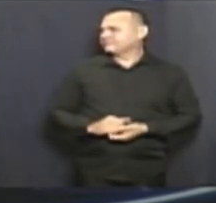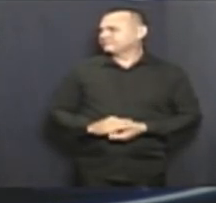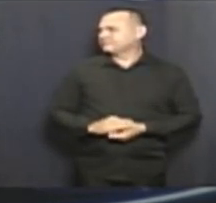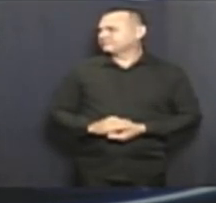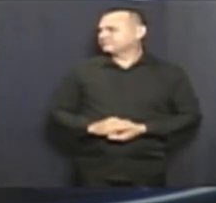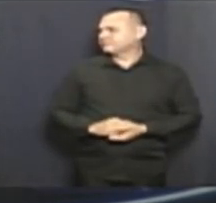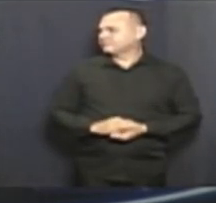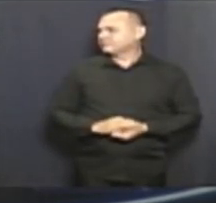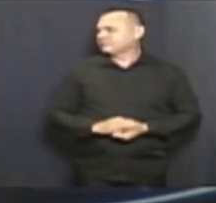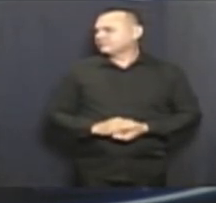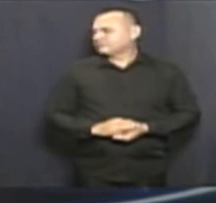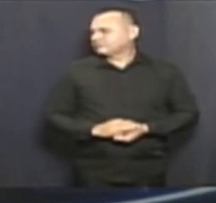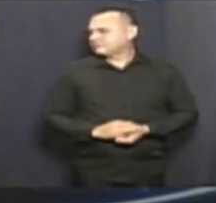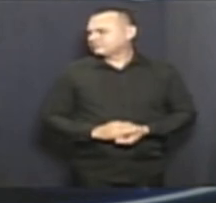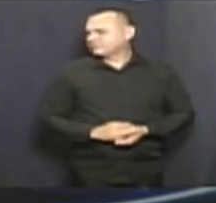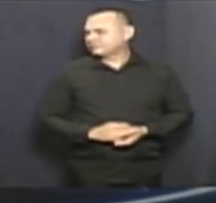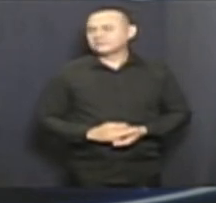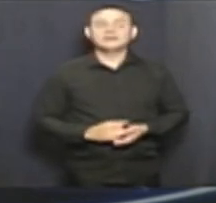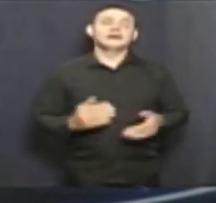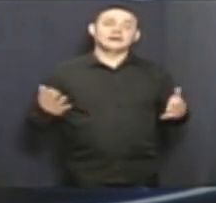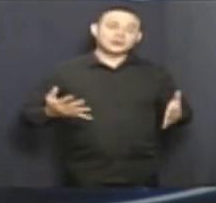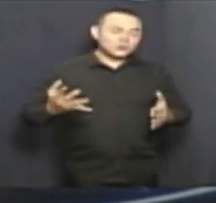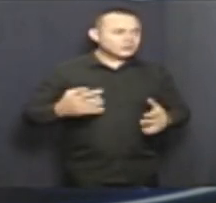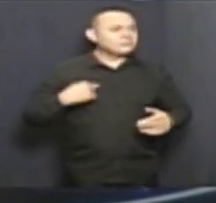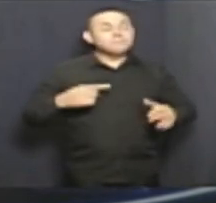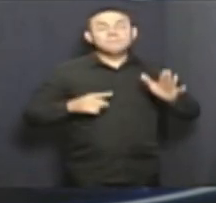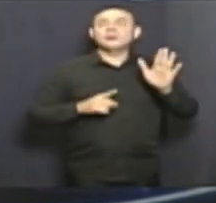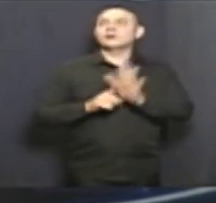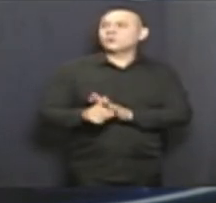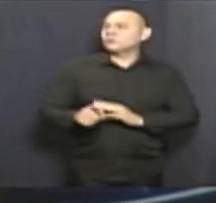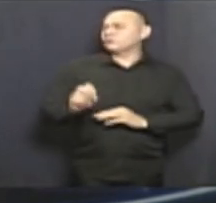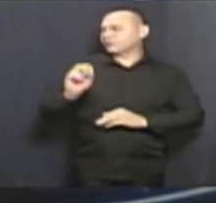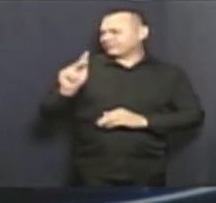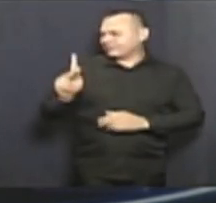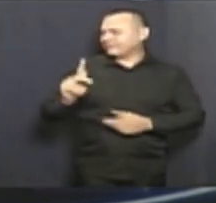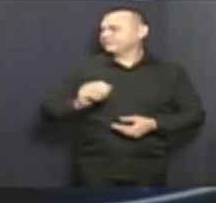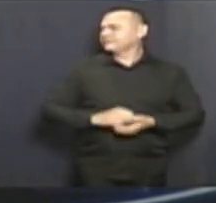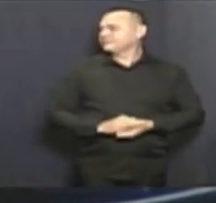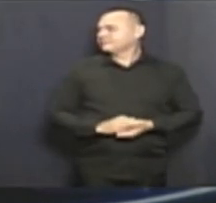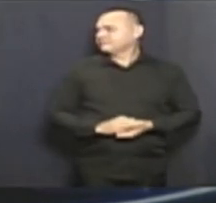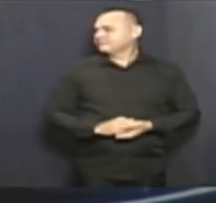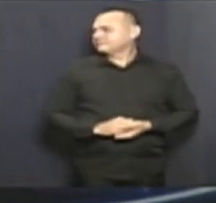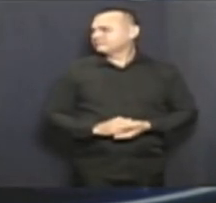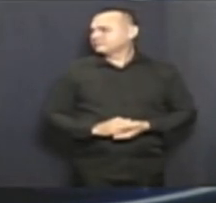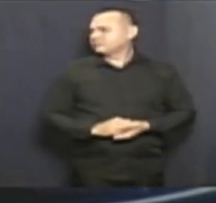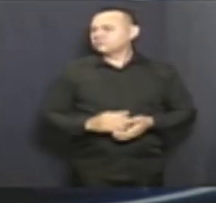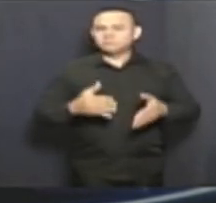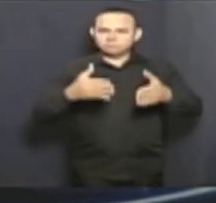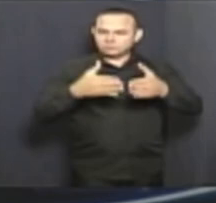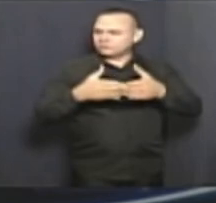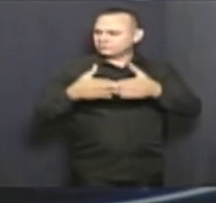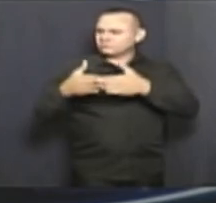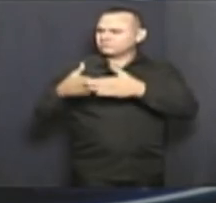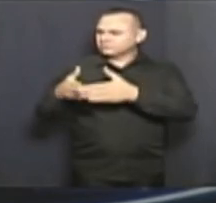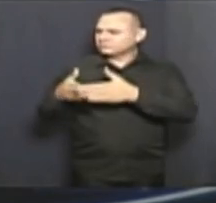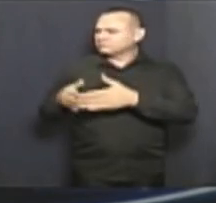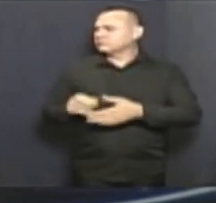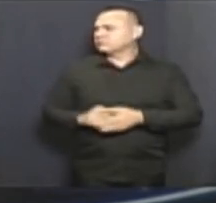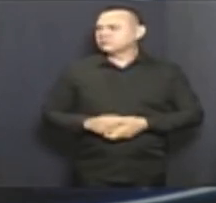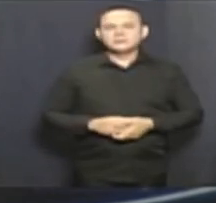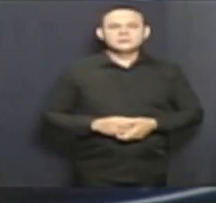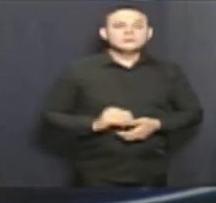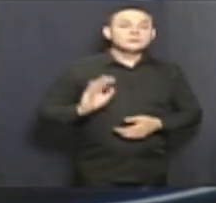nós temos então agora mais uma última pergunta ok candidato favor favor favor o candidato